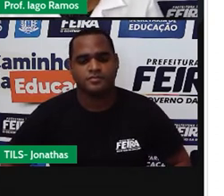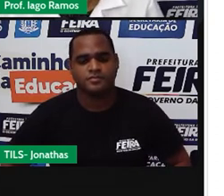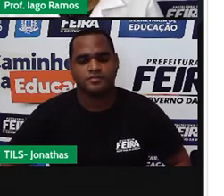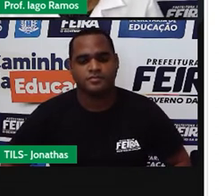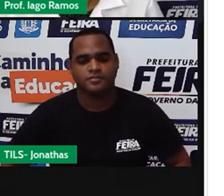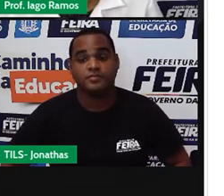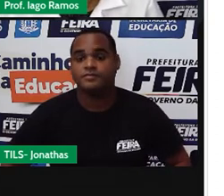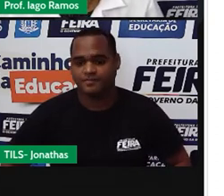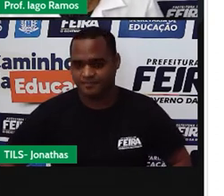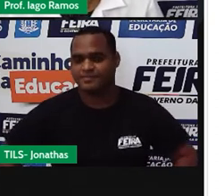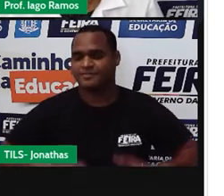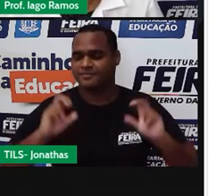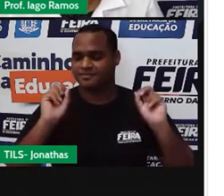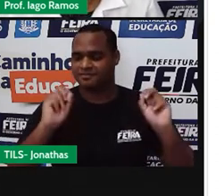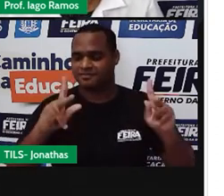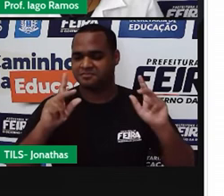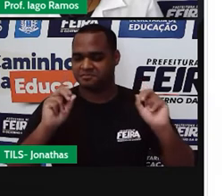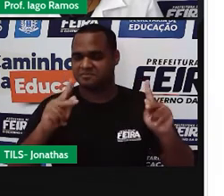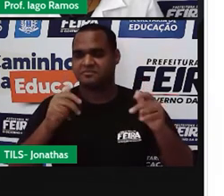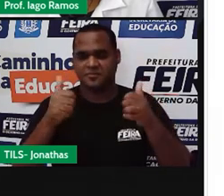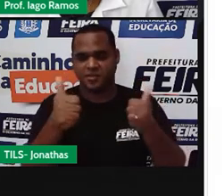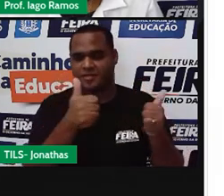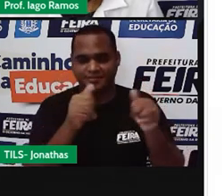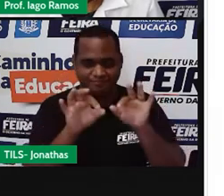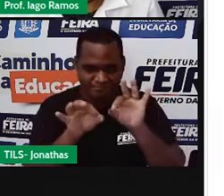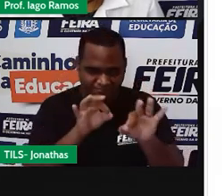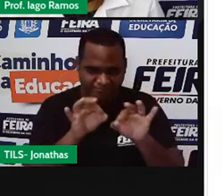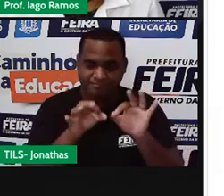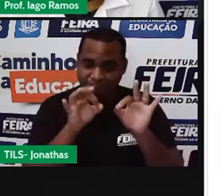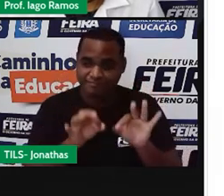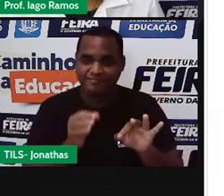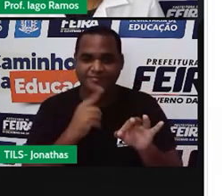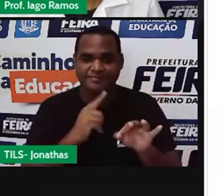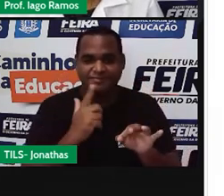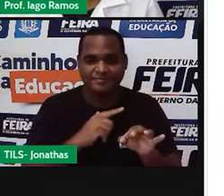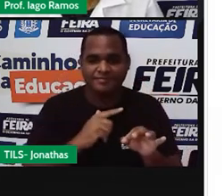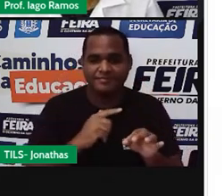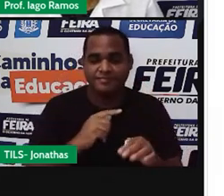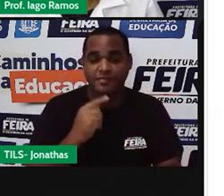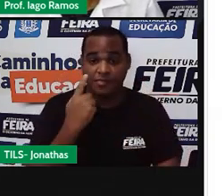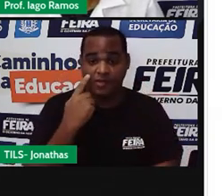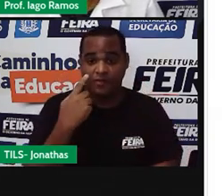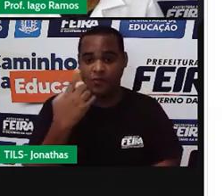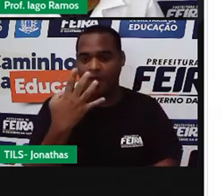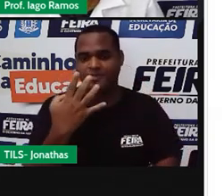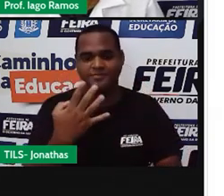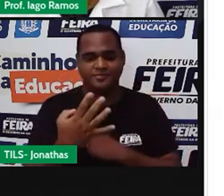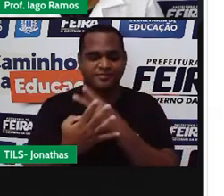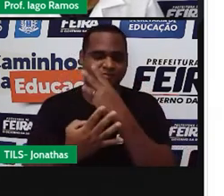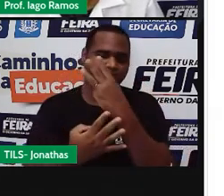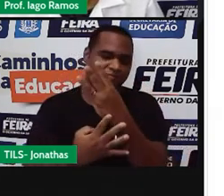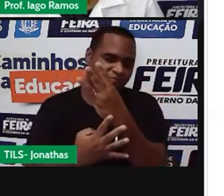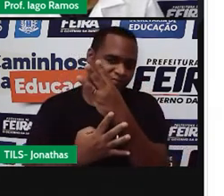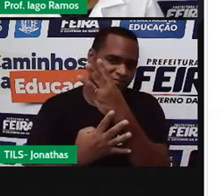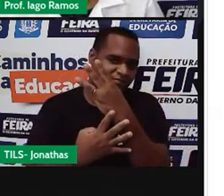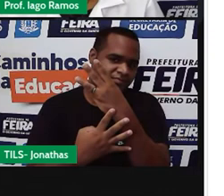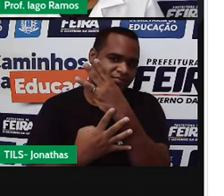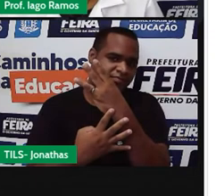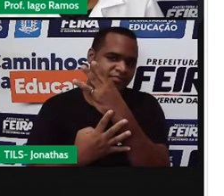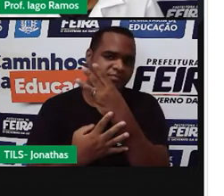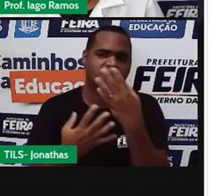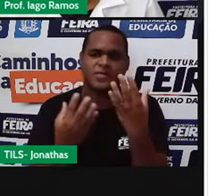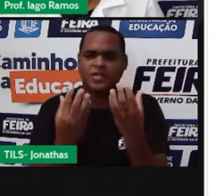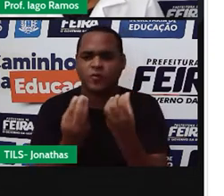e Prontinho Então a gente vai resolver ali olha só em 4 elevado a 3 como é que a gente